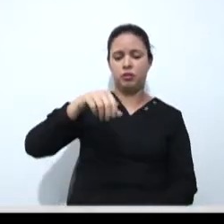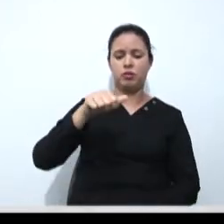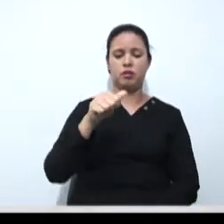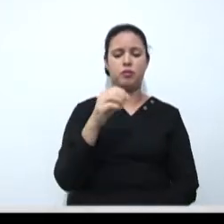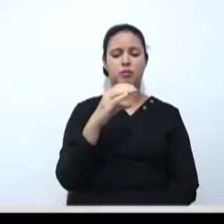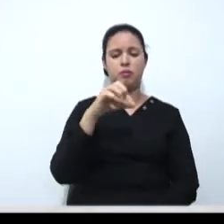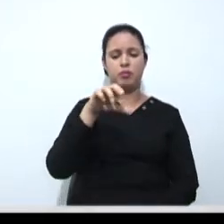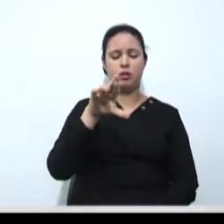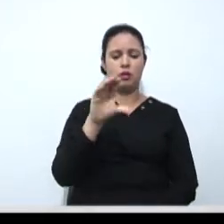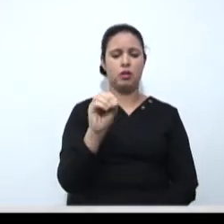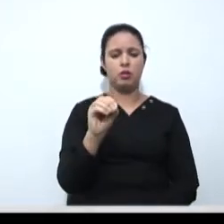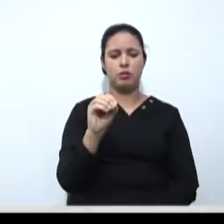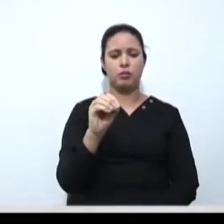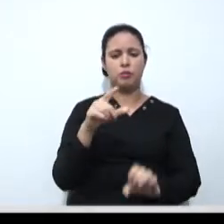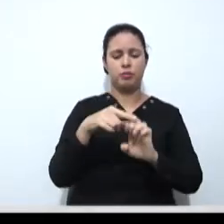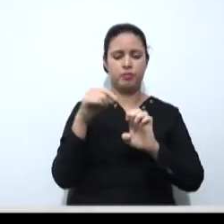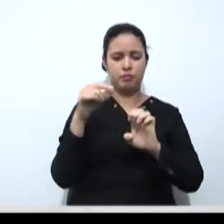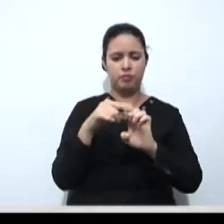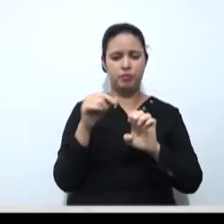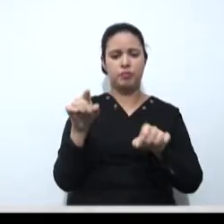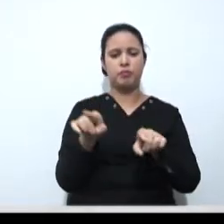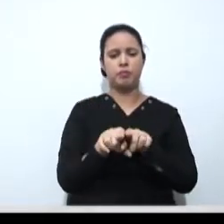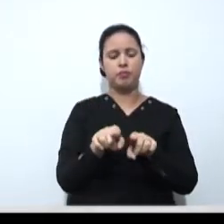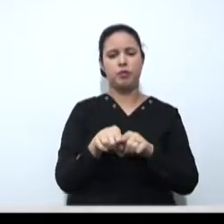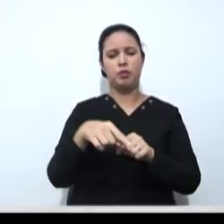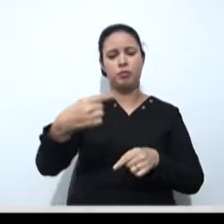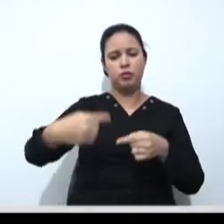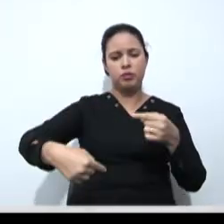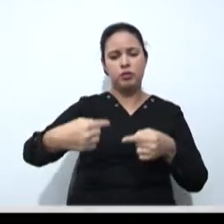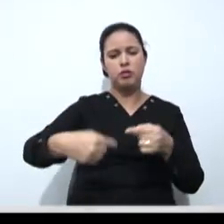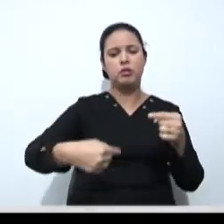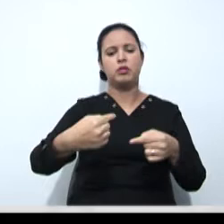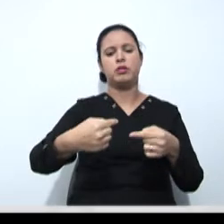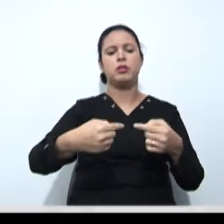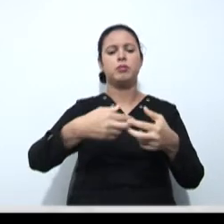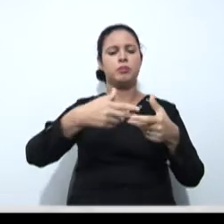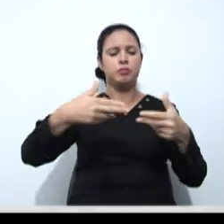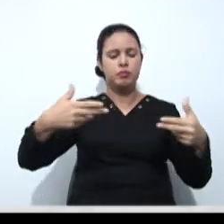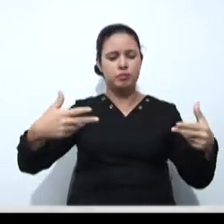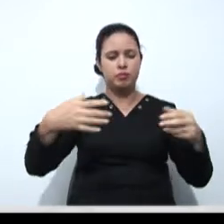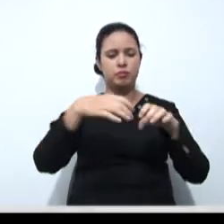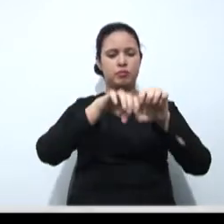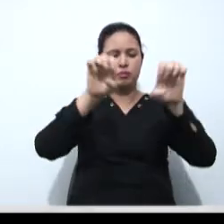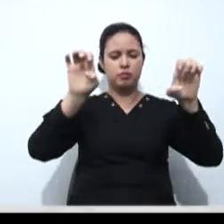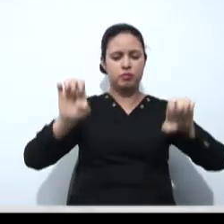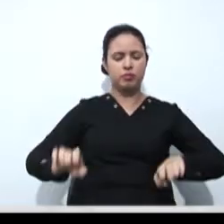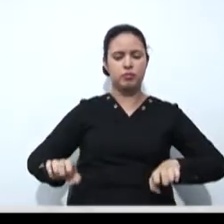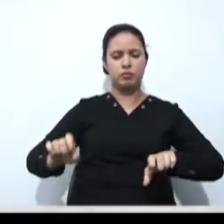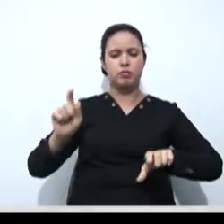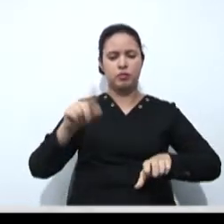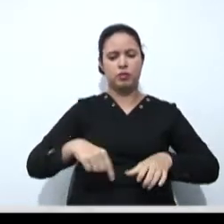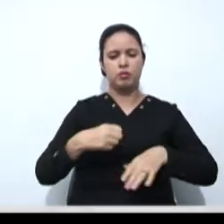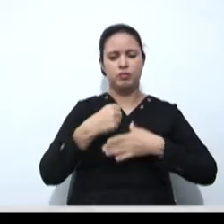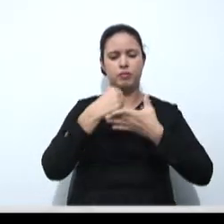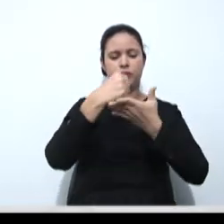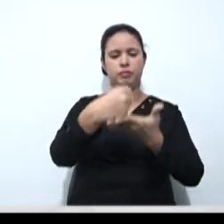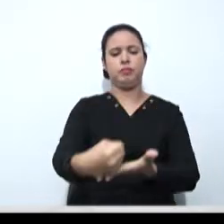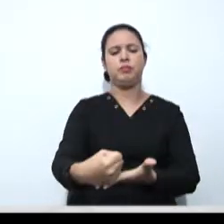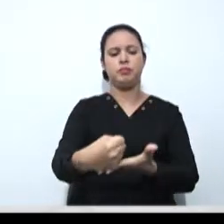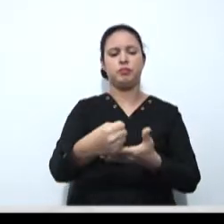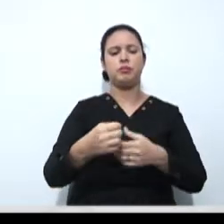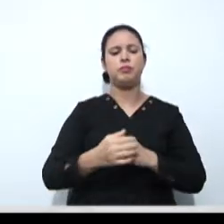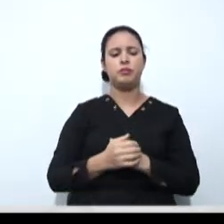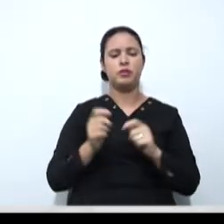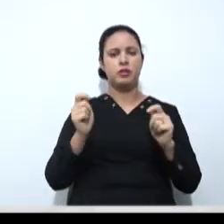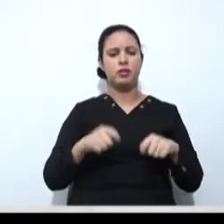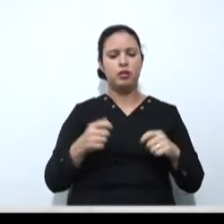aos procedimentos, à infraestrutura que o país ou um sistema político dá, né, em condições para a sua população, que